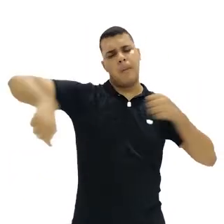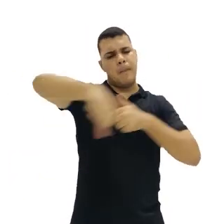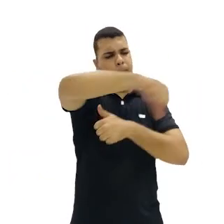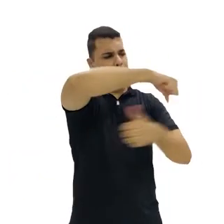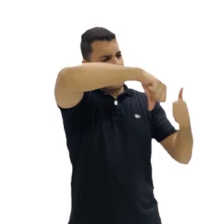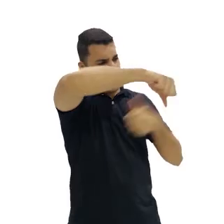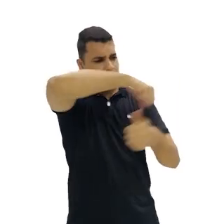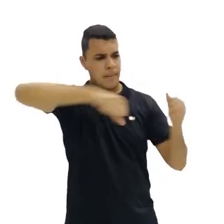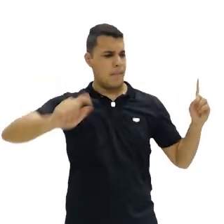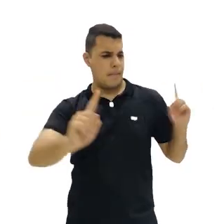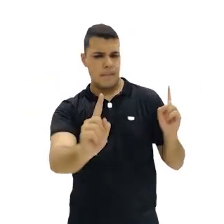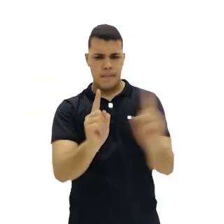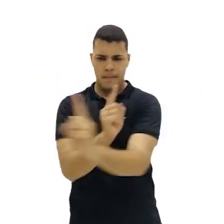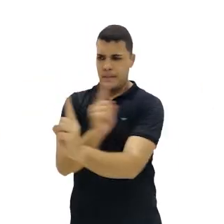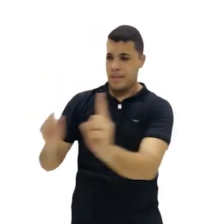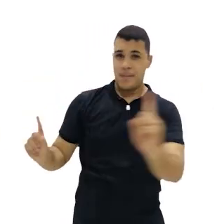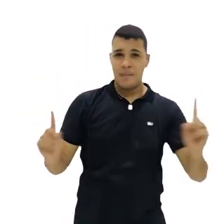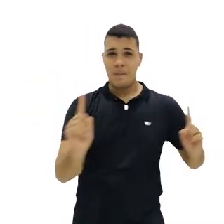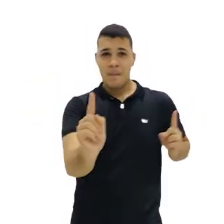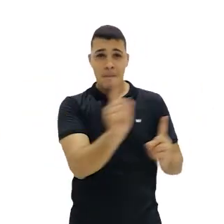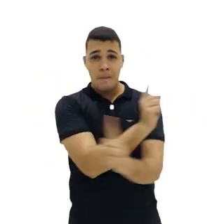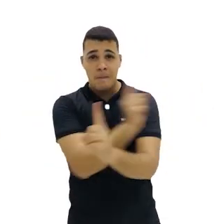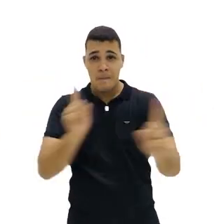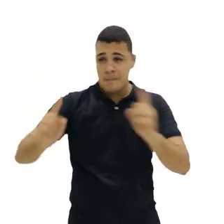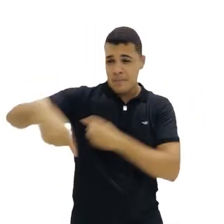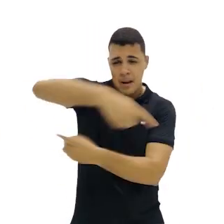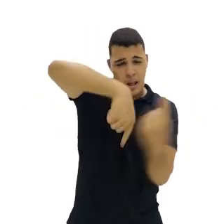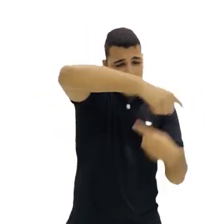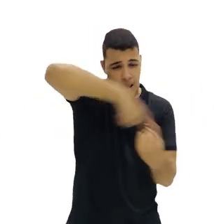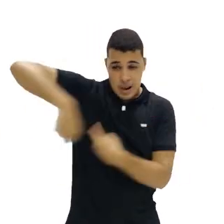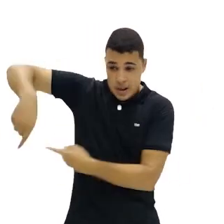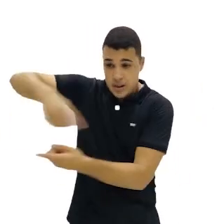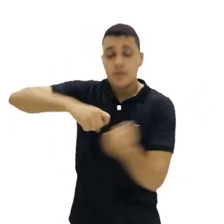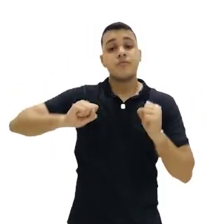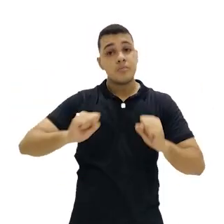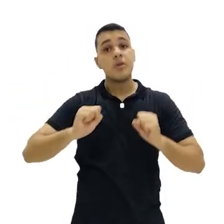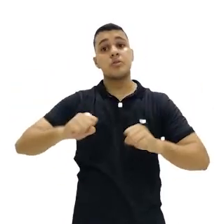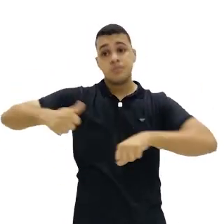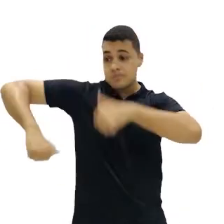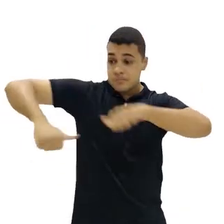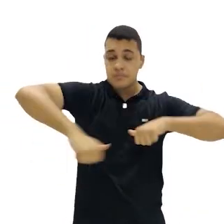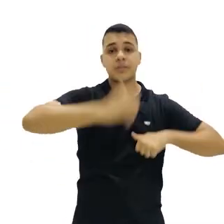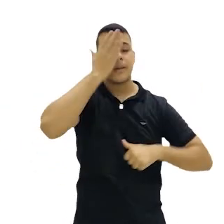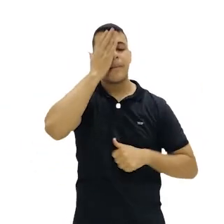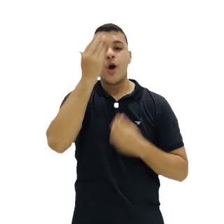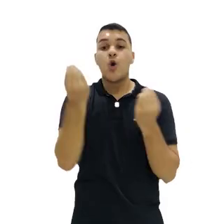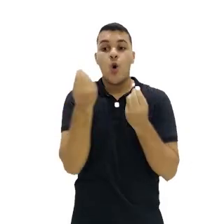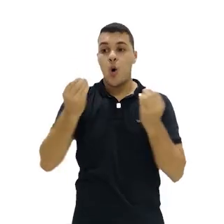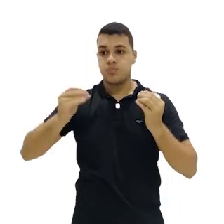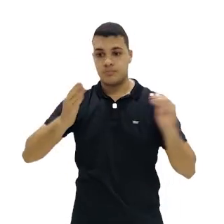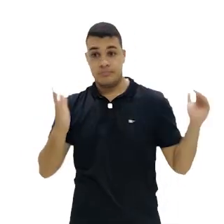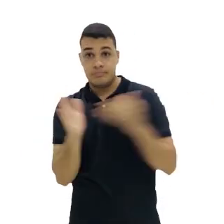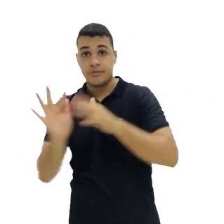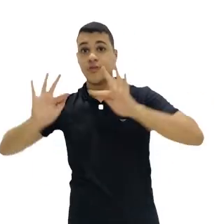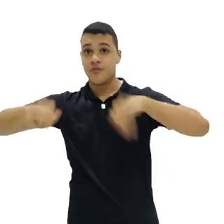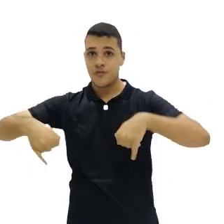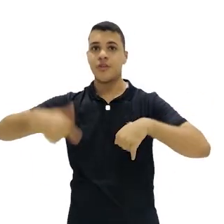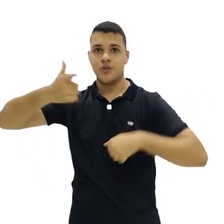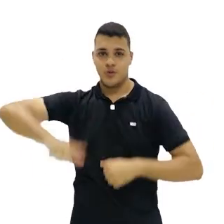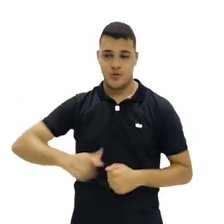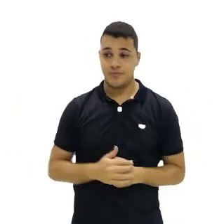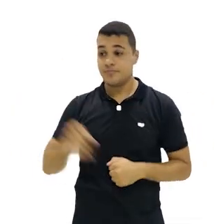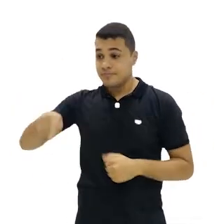reavalia-se de novo o desfecho. Esse desfecho é avaliado e a vantagem é que todos os